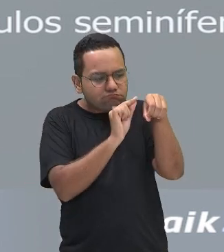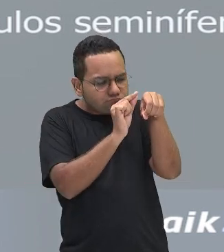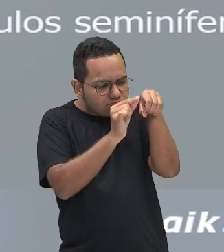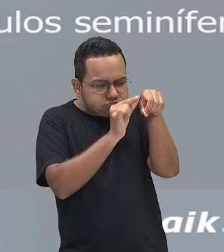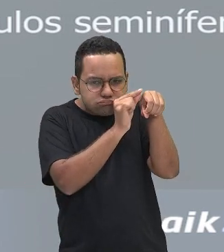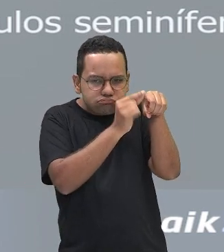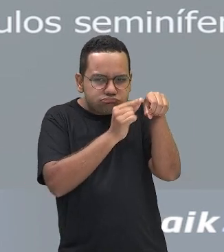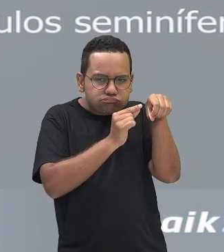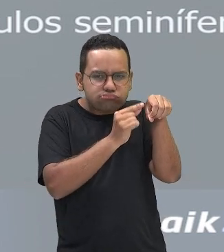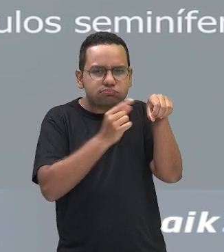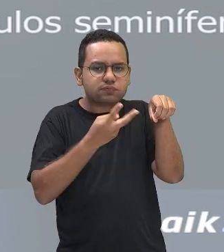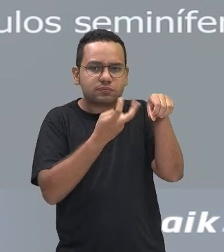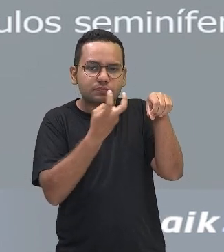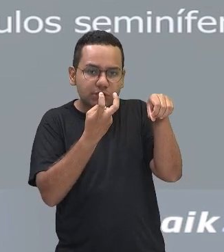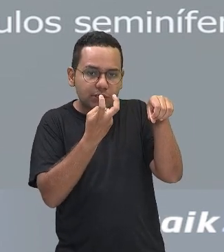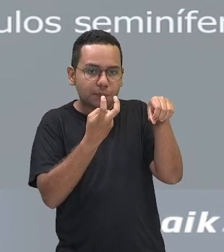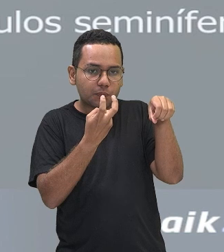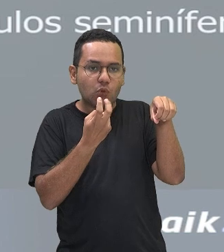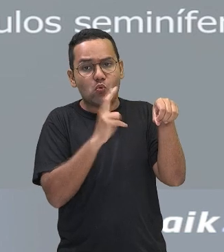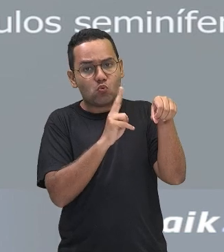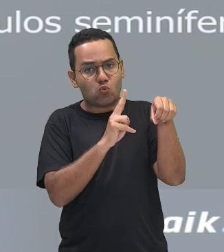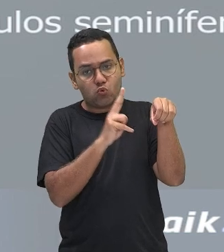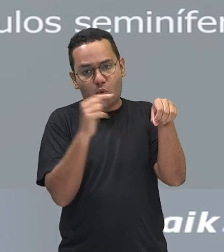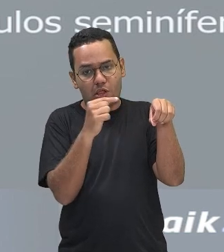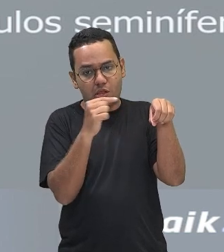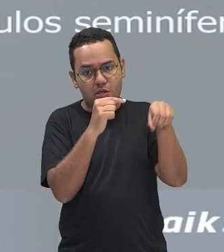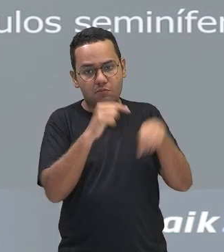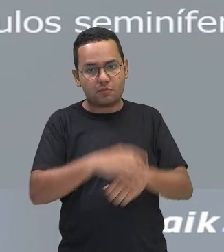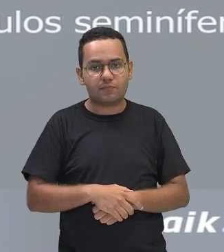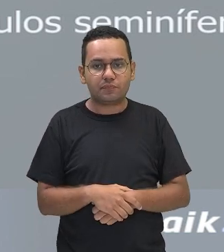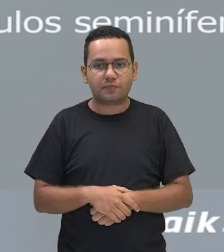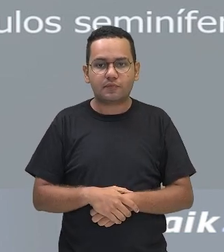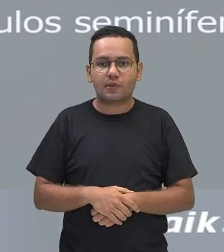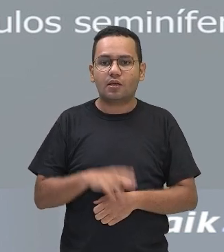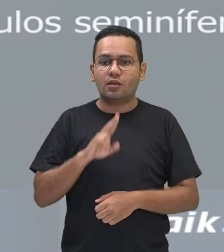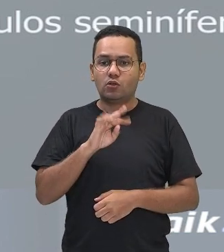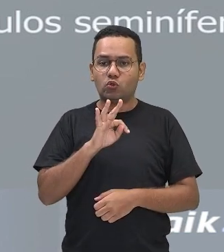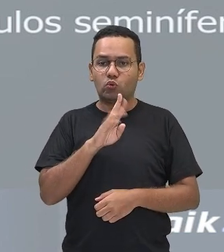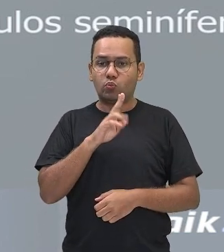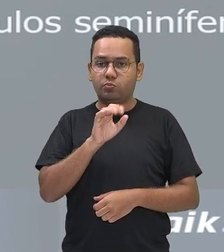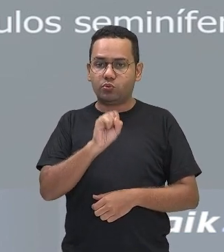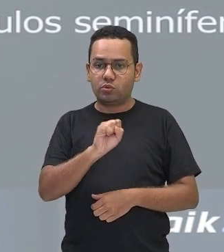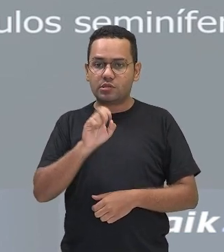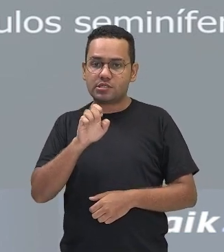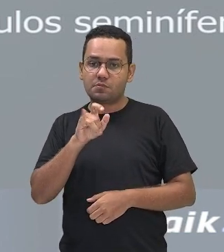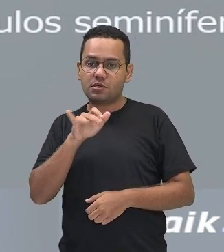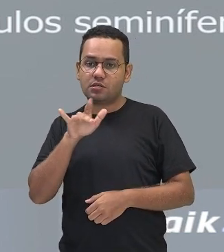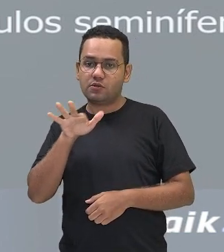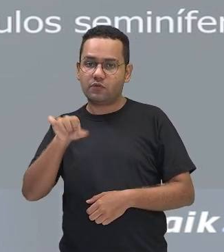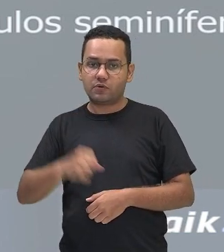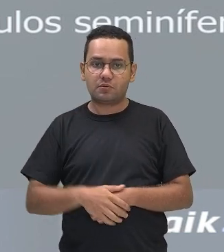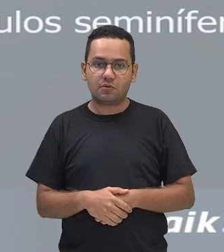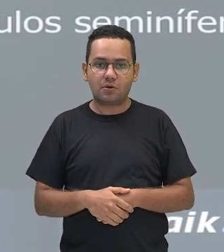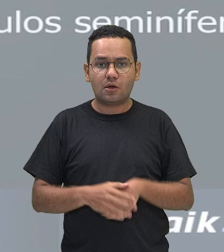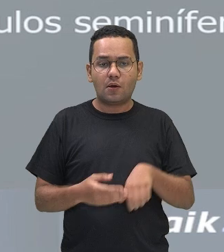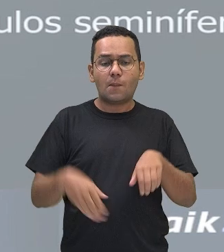você conseguir visualizar, para facilitar o seu entendimento, certo? Atrás aí parece um besouro, né?